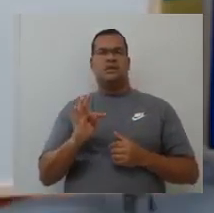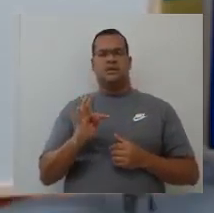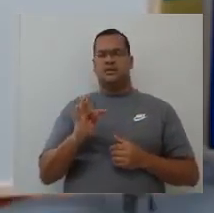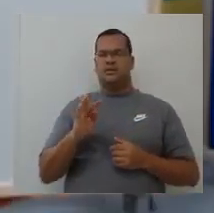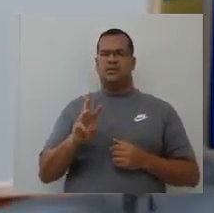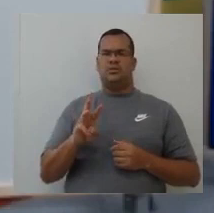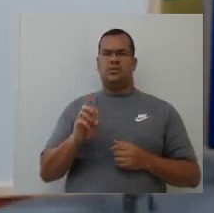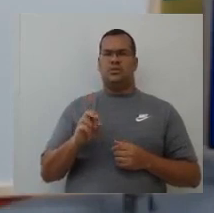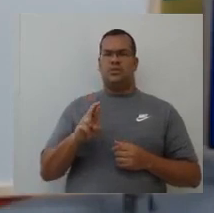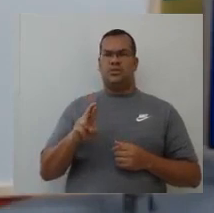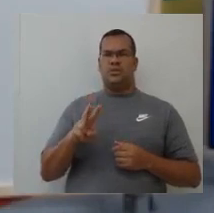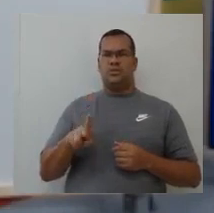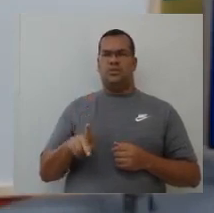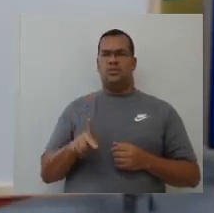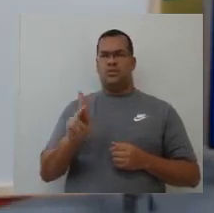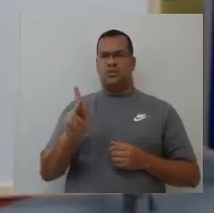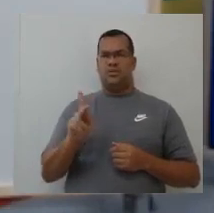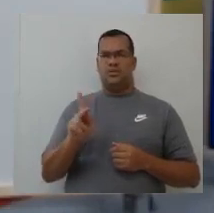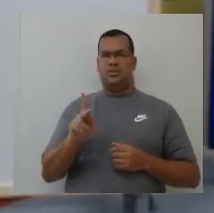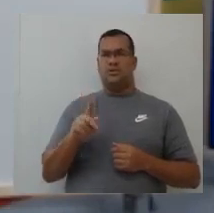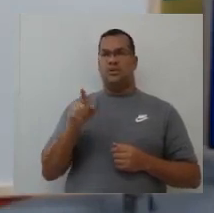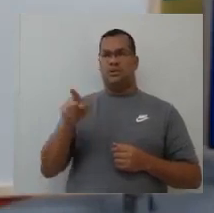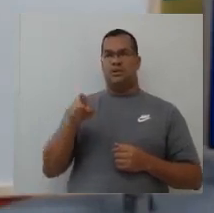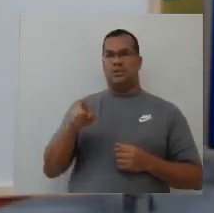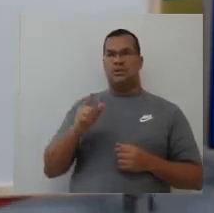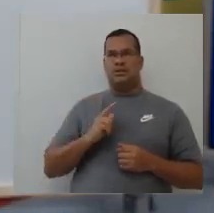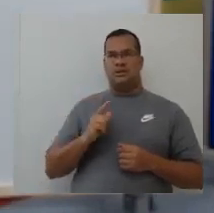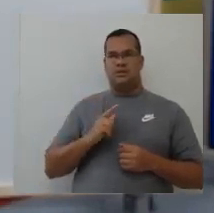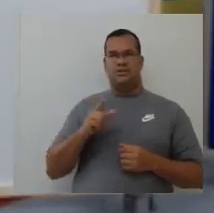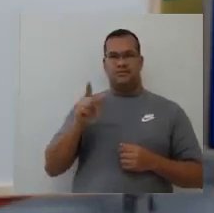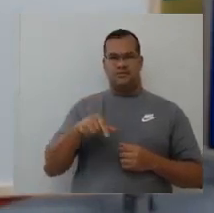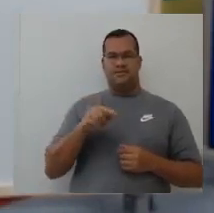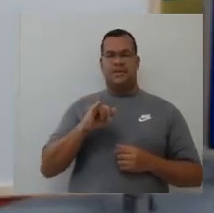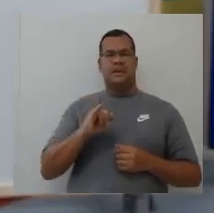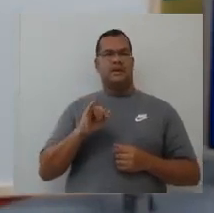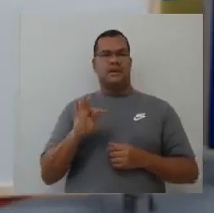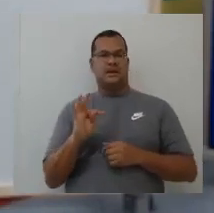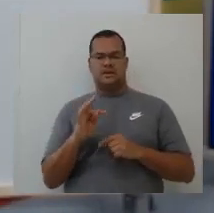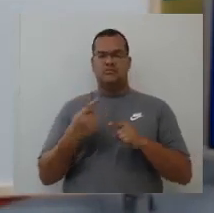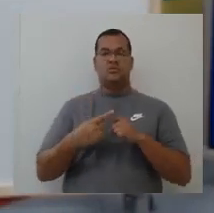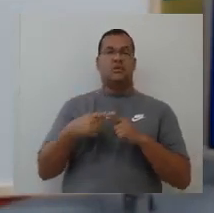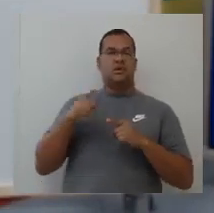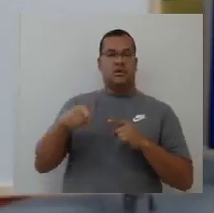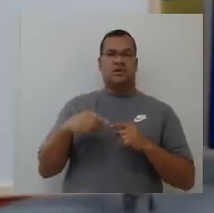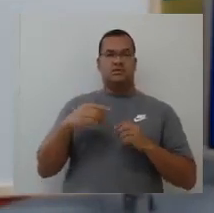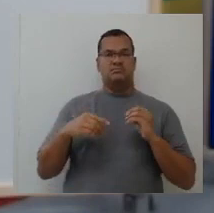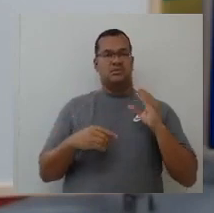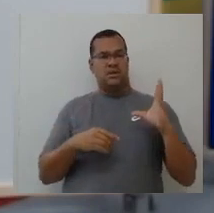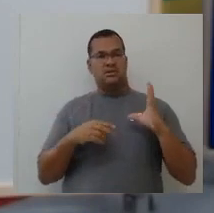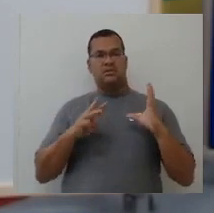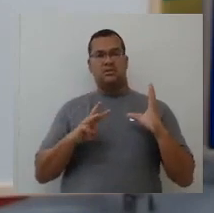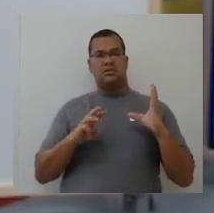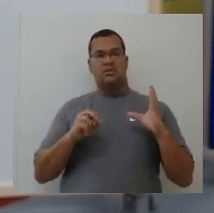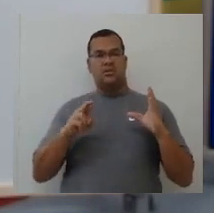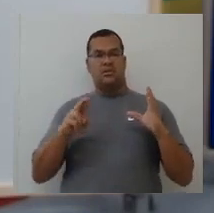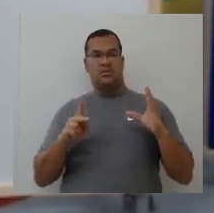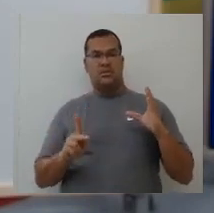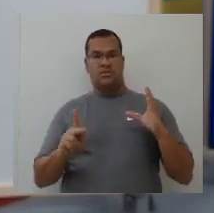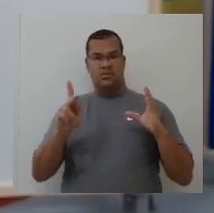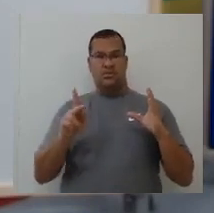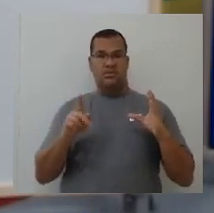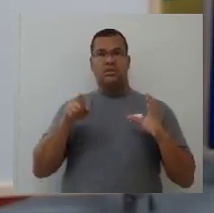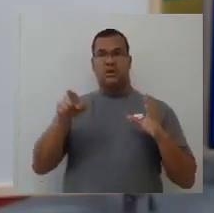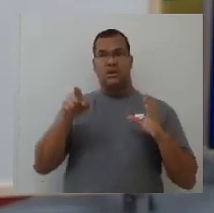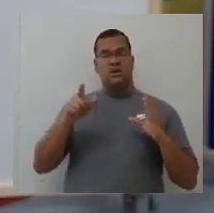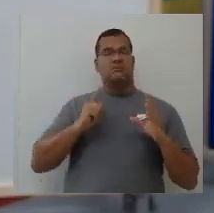vocês e dizer, it, eu estou utilizando it por quê? Porque é um celular, é um objeto. Eu posso dizer it works. Quando eu digo it works,